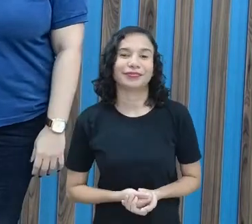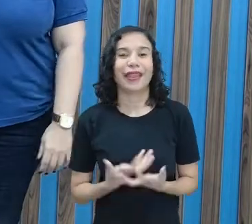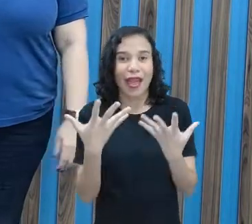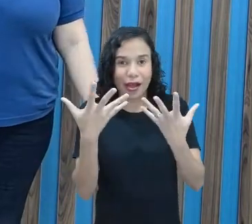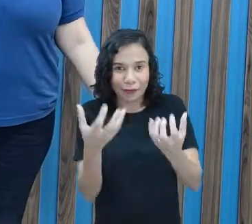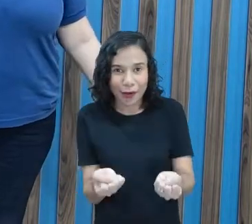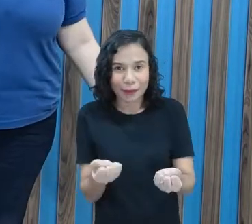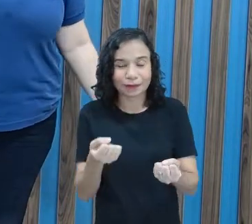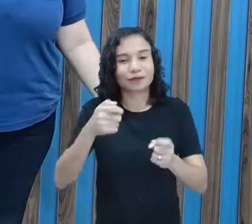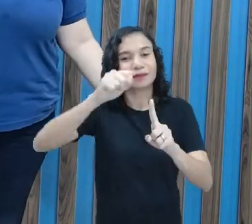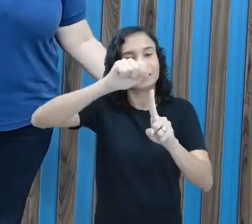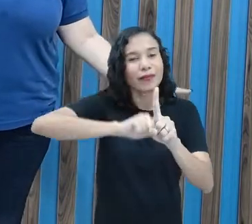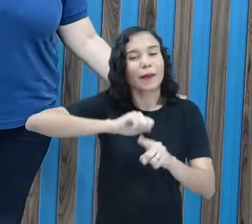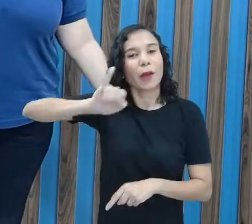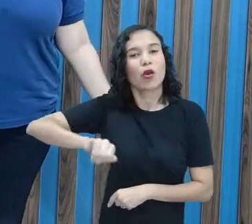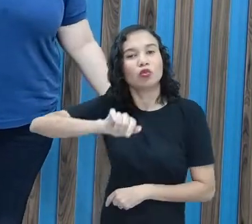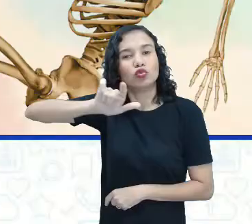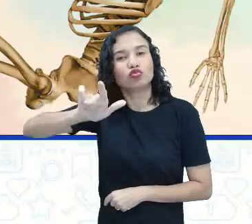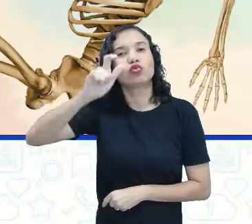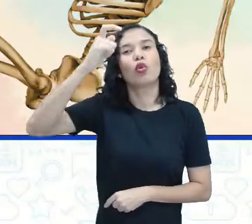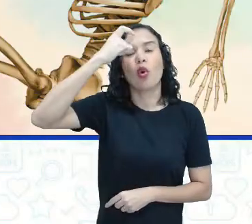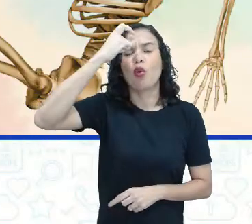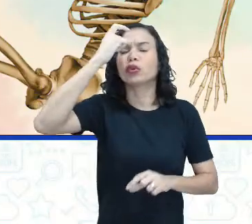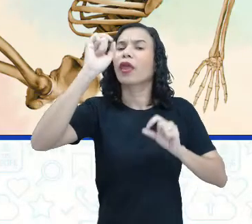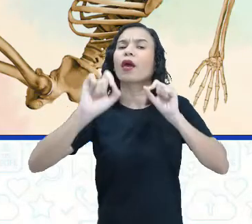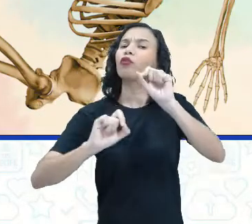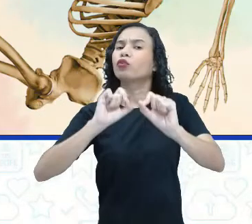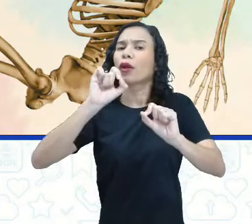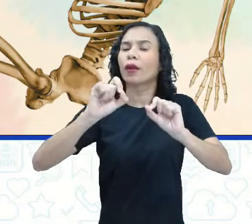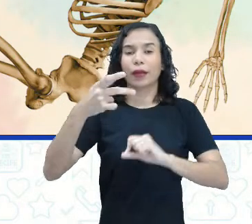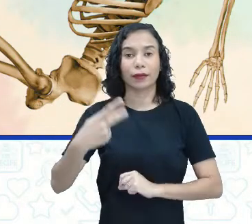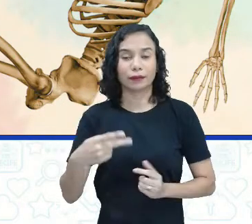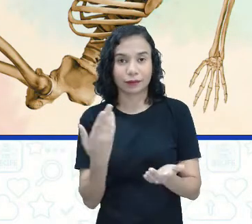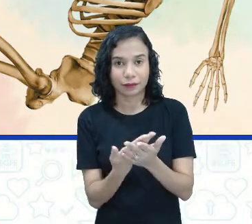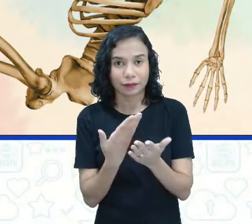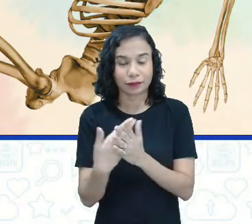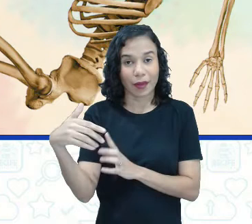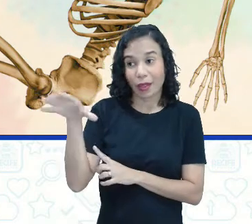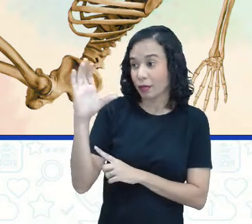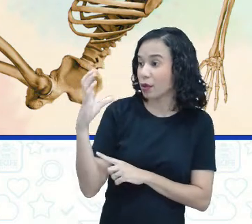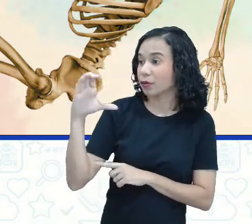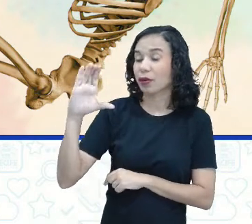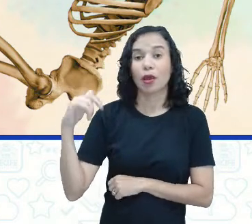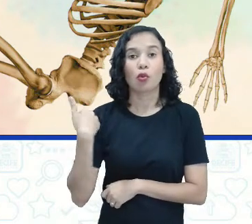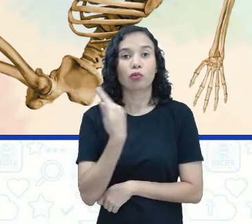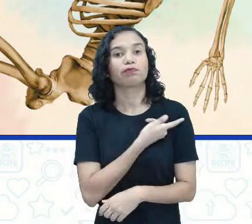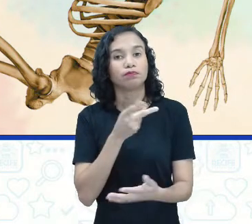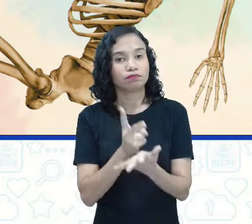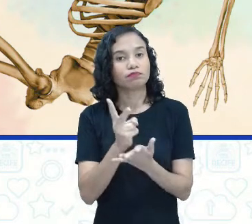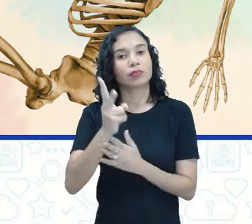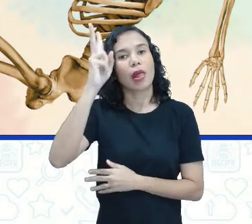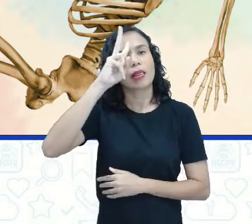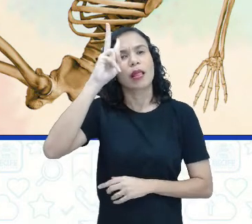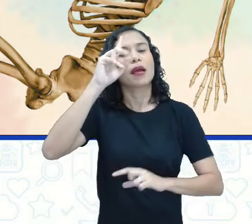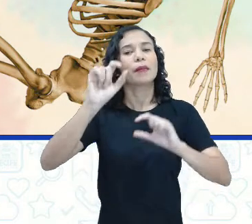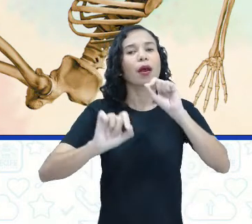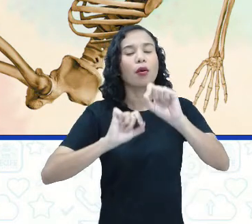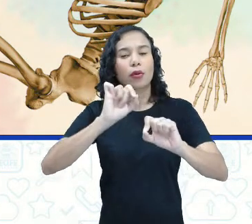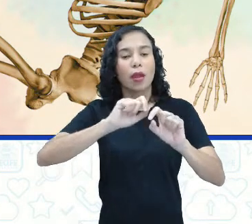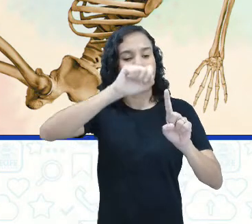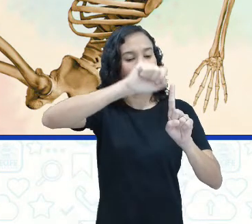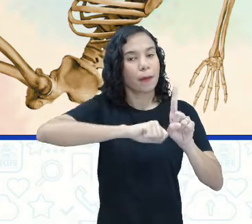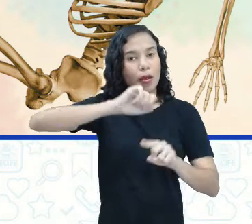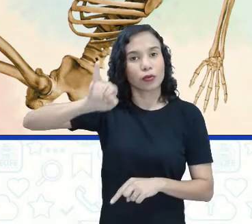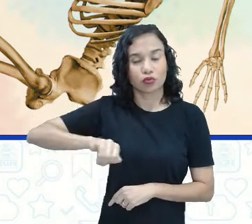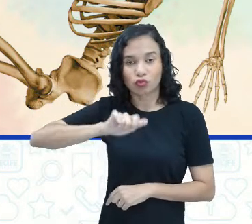lá, né? Mês de julho, mês de conscientização do quê? Aqui na aula de ciências, a gente sempre lembra vocês, né? Mês de